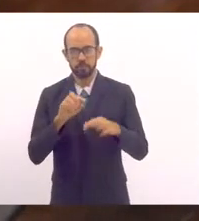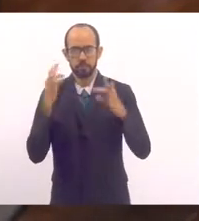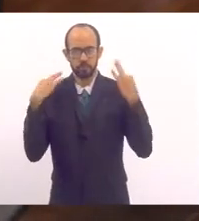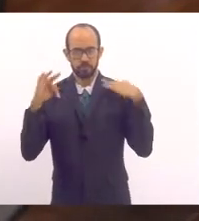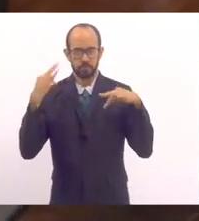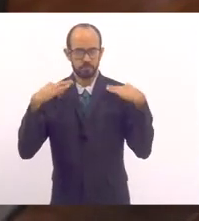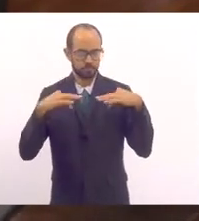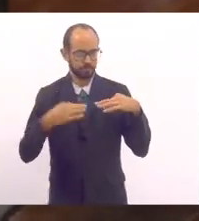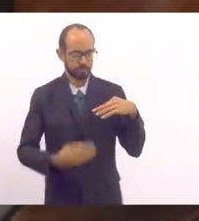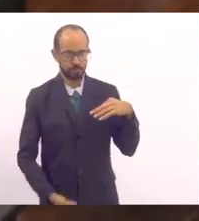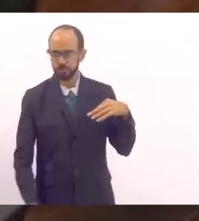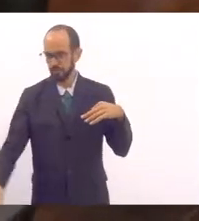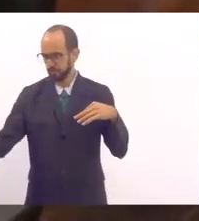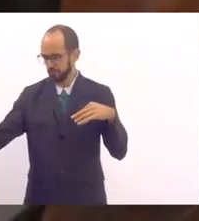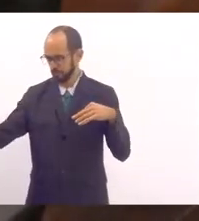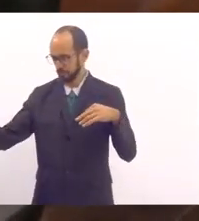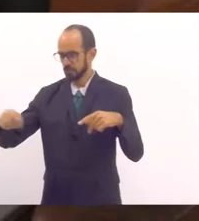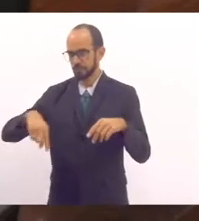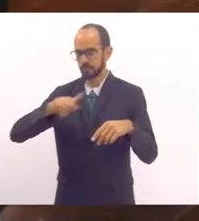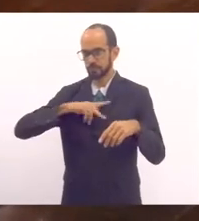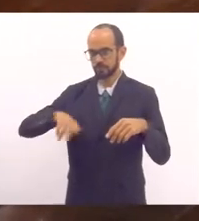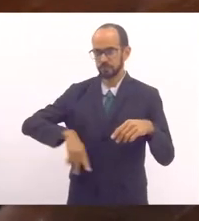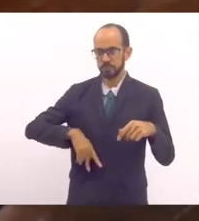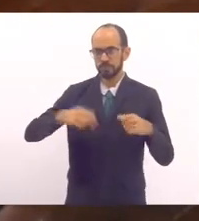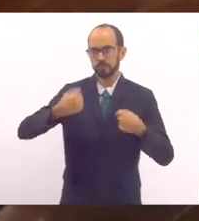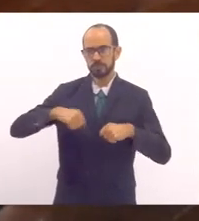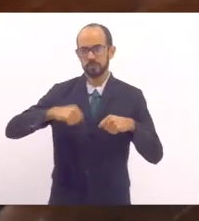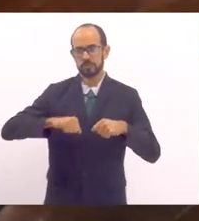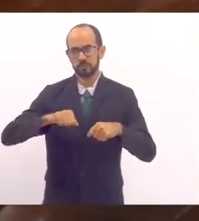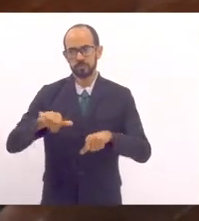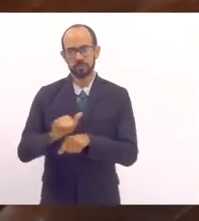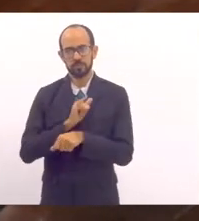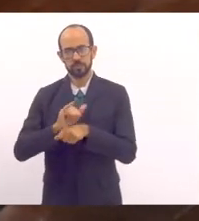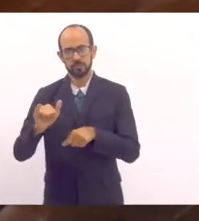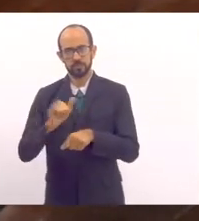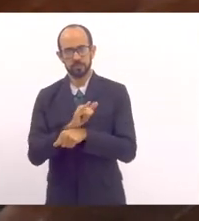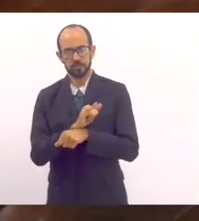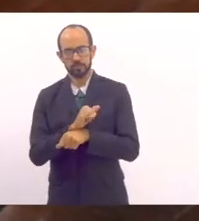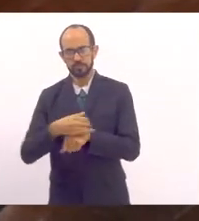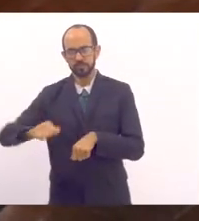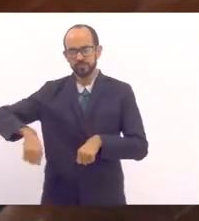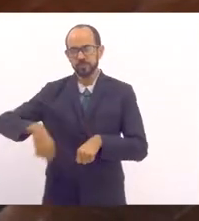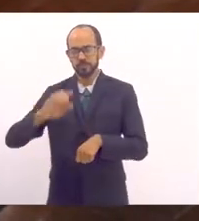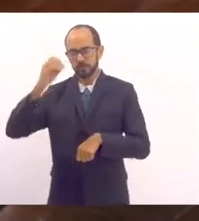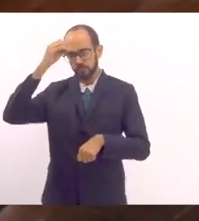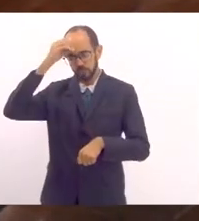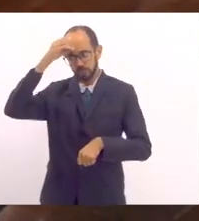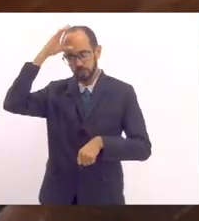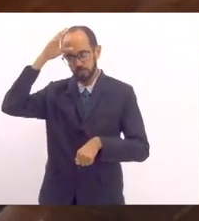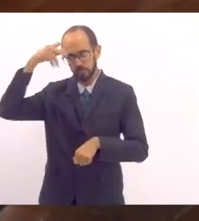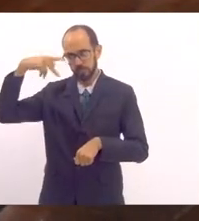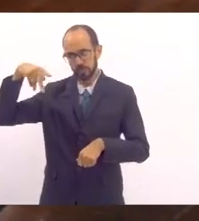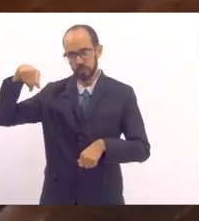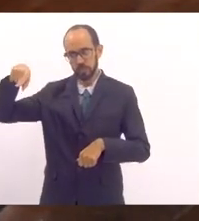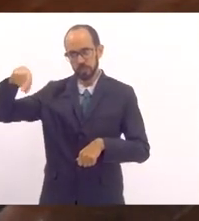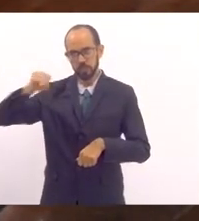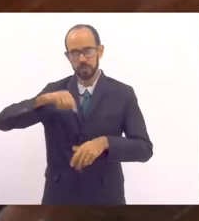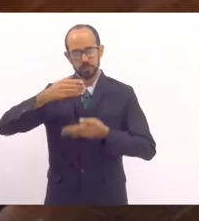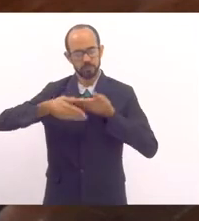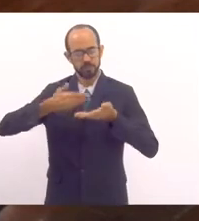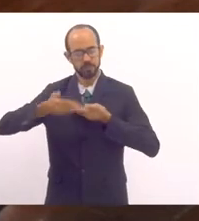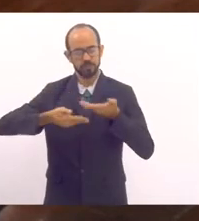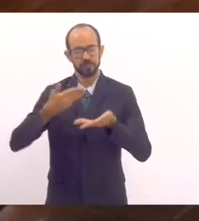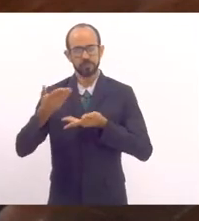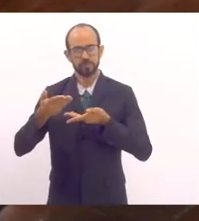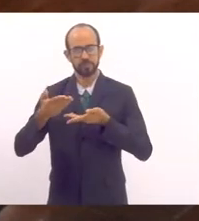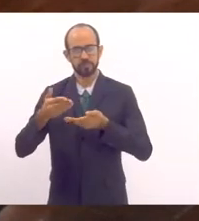senhora como comissão, nós temos que usar um pouco mais o conhecimento que esse cara tem. Ele compartilha isso de forma